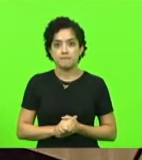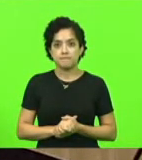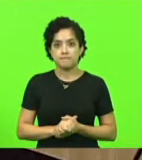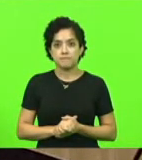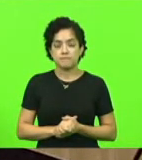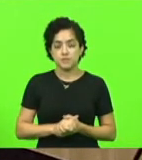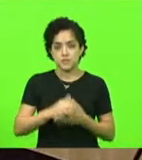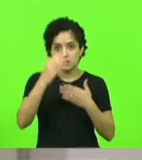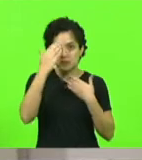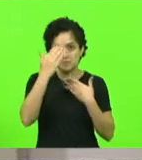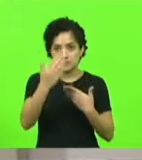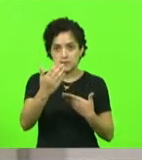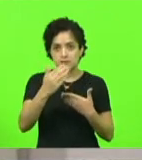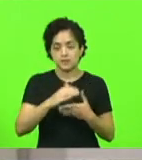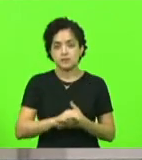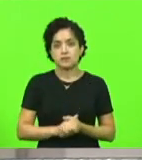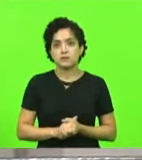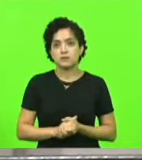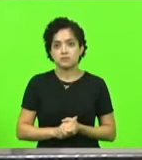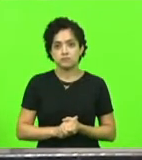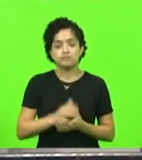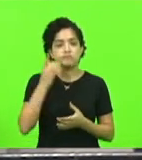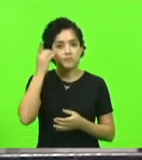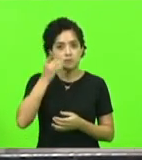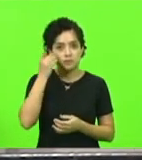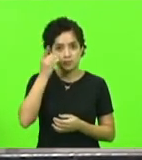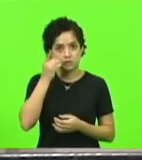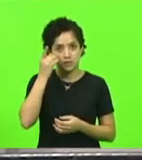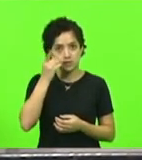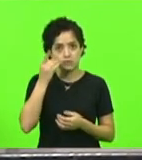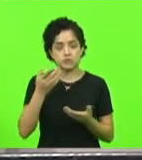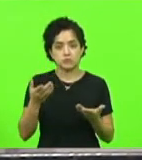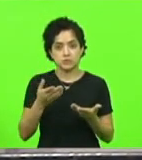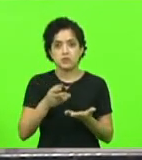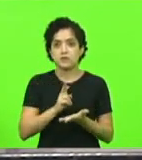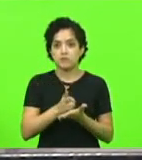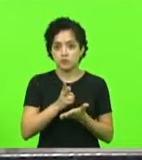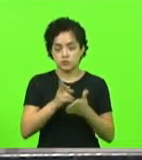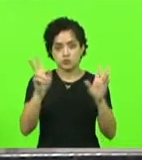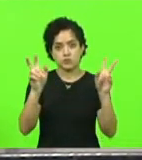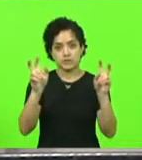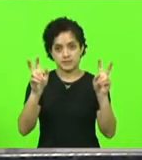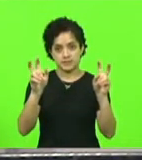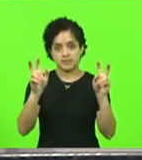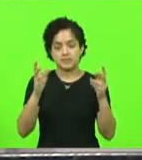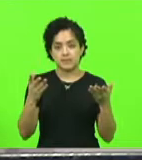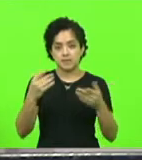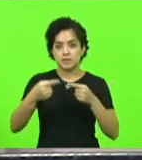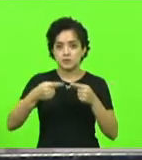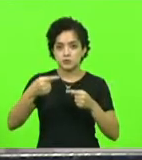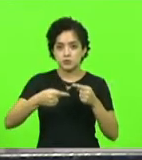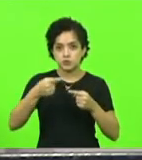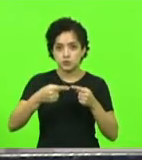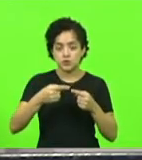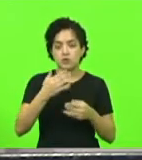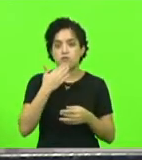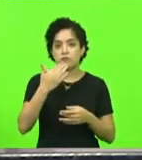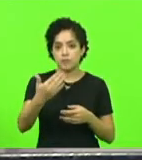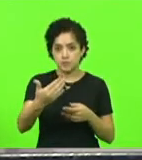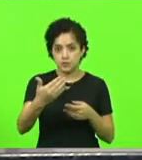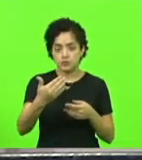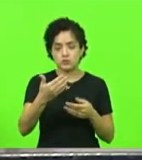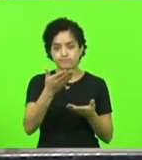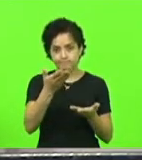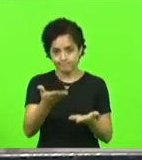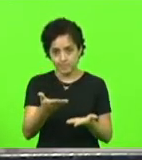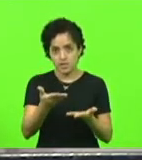Obrigado, senhor presidente, colegas deputados. Deputado Gerry, eu vou continuar no tema. Eu vou continuar no tema e vou pedir, com a autorização de Vossa